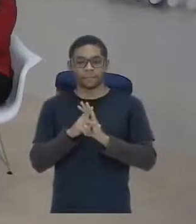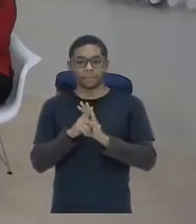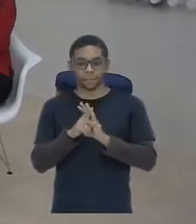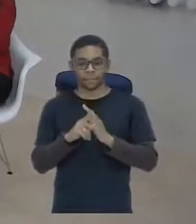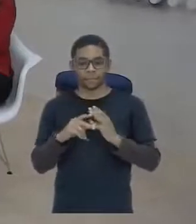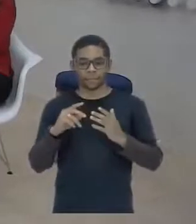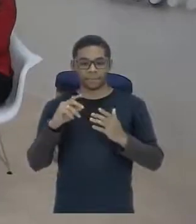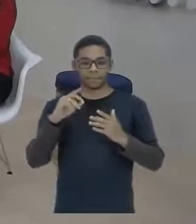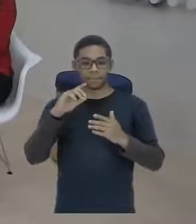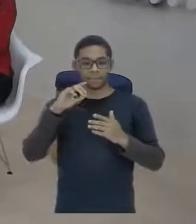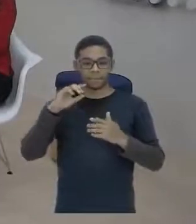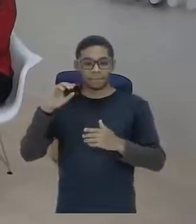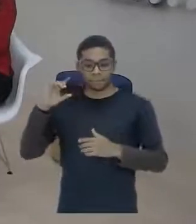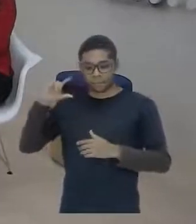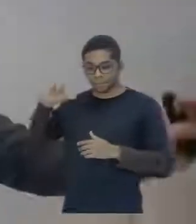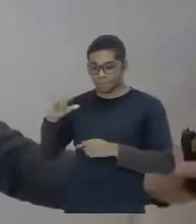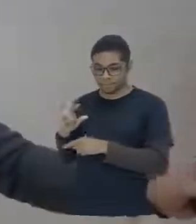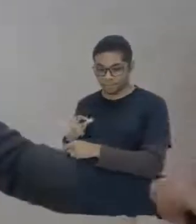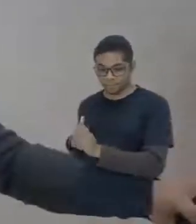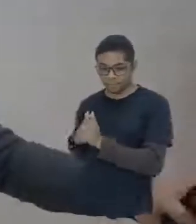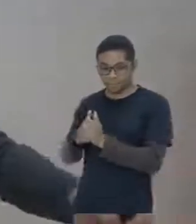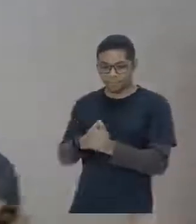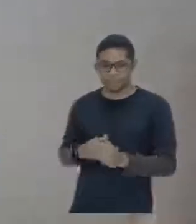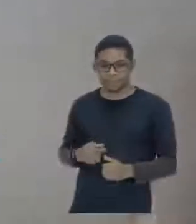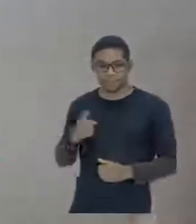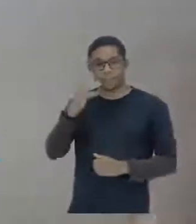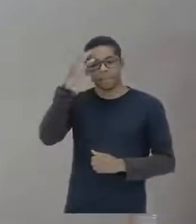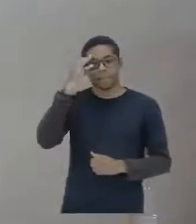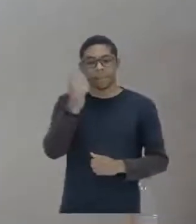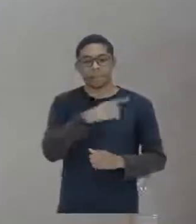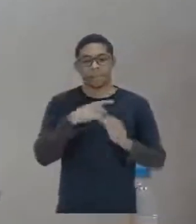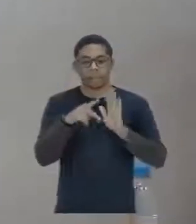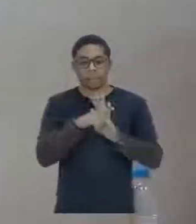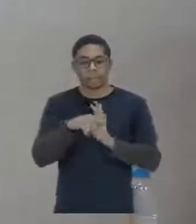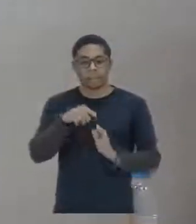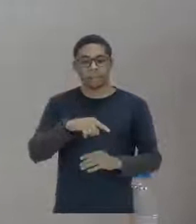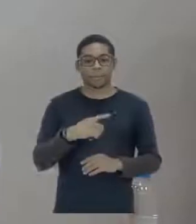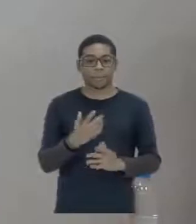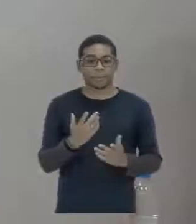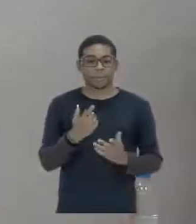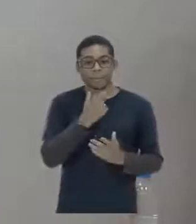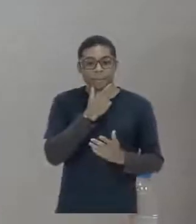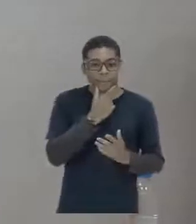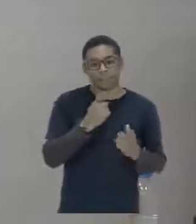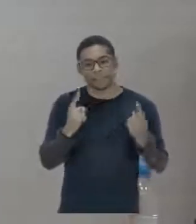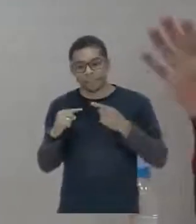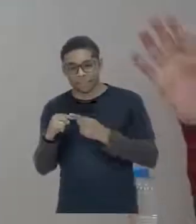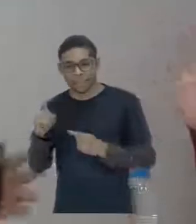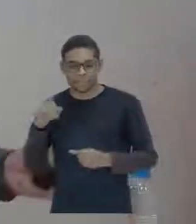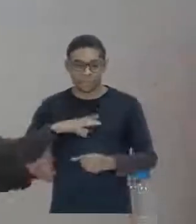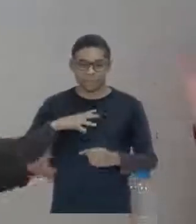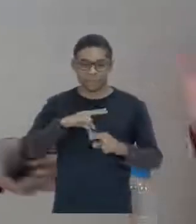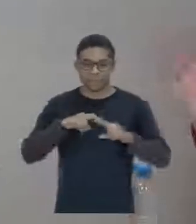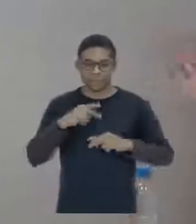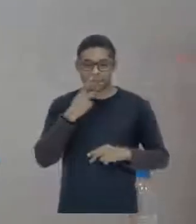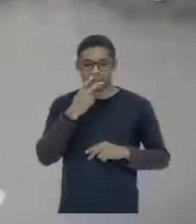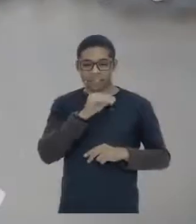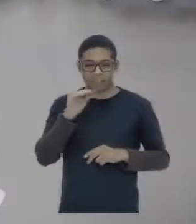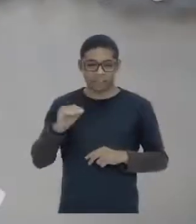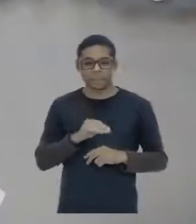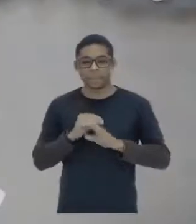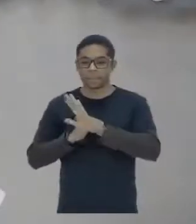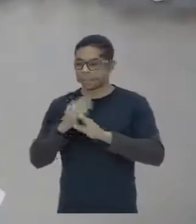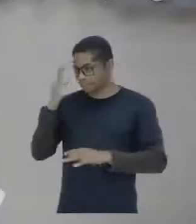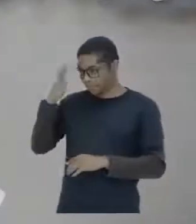_ 20th Century Fox, do Centro de Mídias, veja o que você achou. Gente. Tá muito bom aqui, ó. Língua Portuguesa, CMSP _M. Professor Tayana, valeu pela aula.